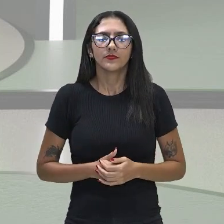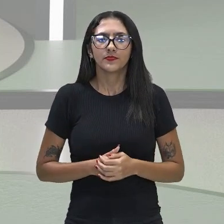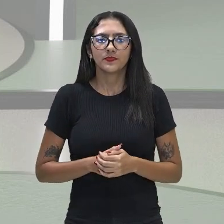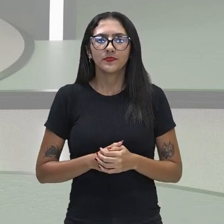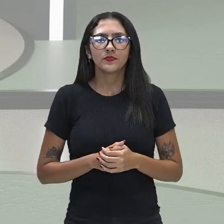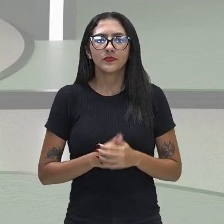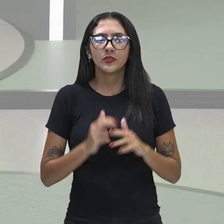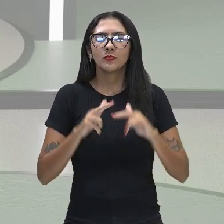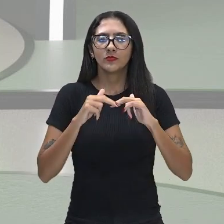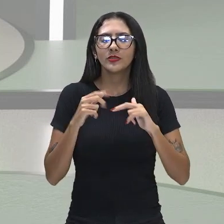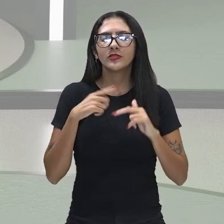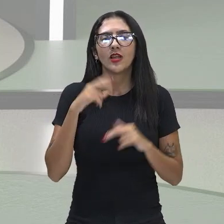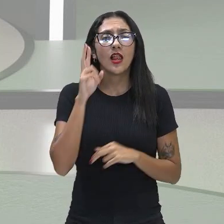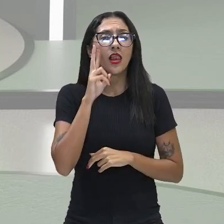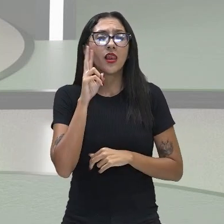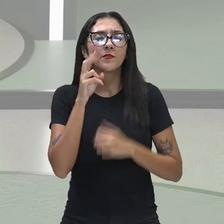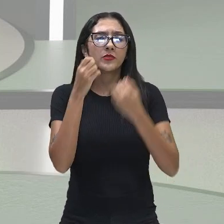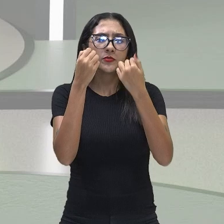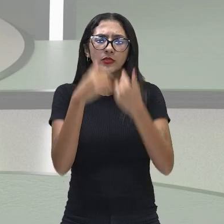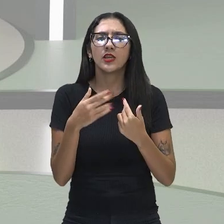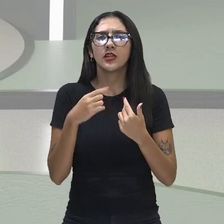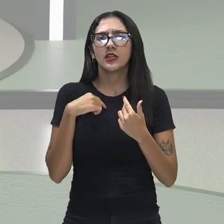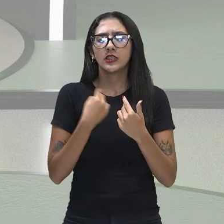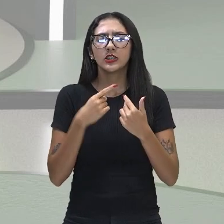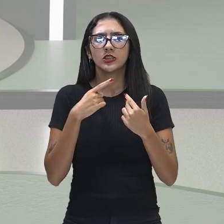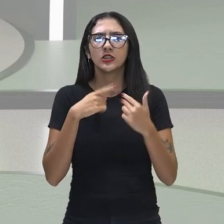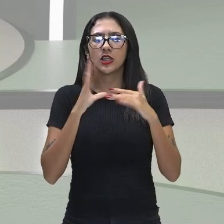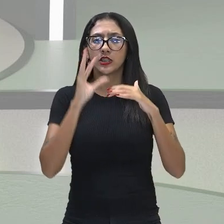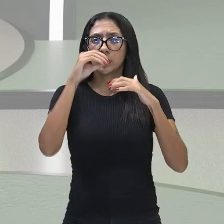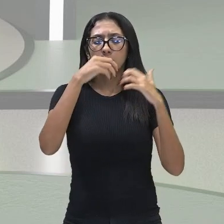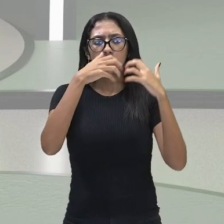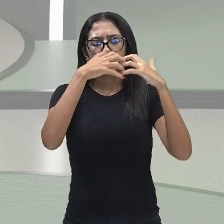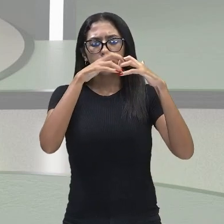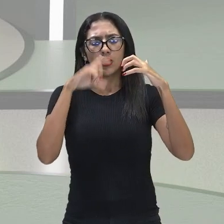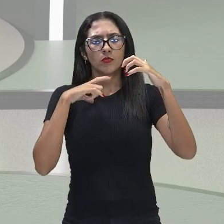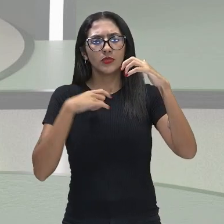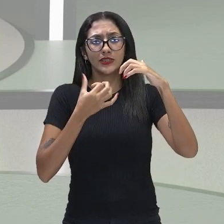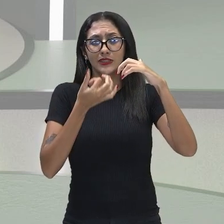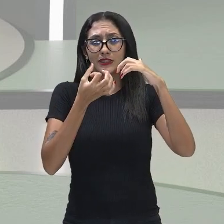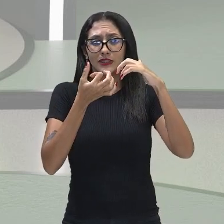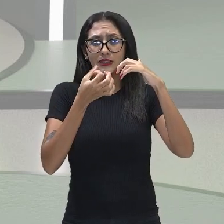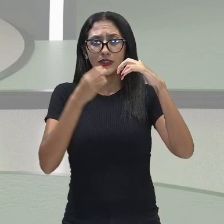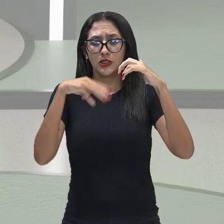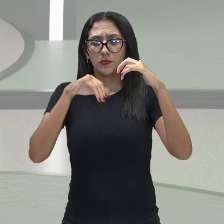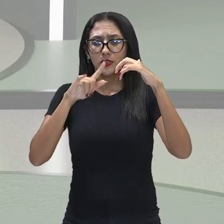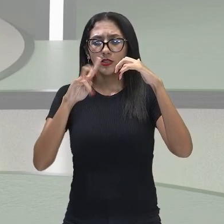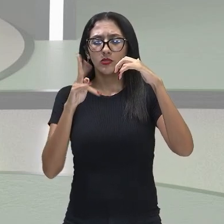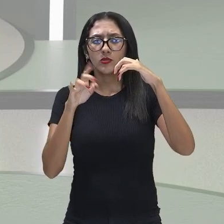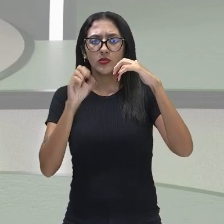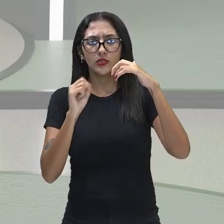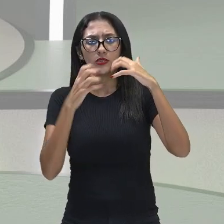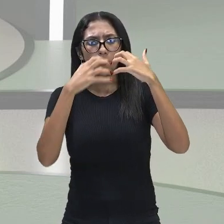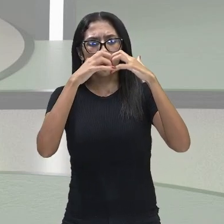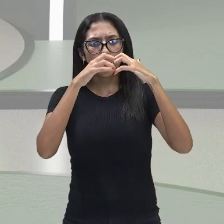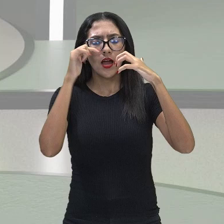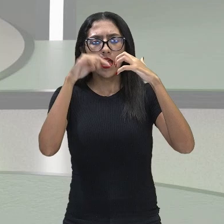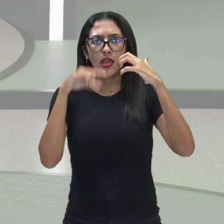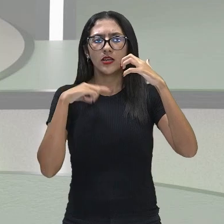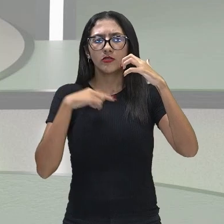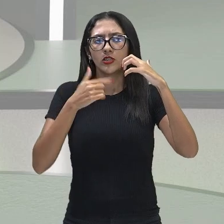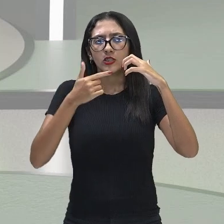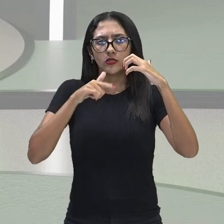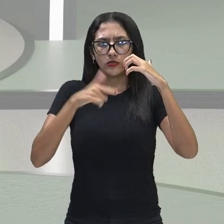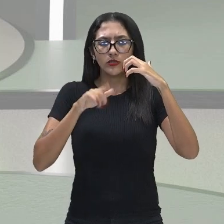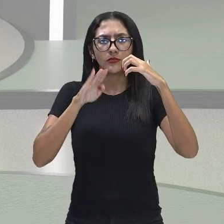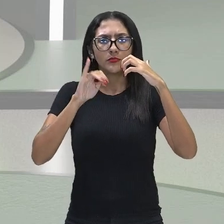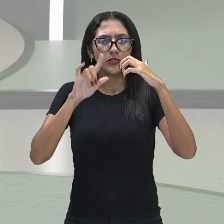temos 16 bilhões de neurônios, porque eles não se regeneram e